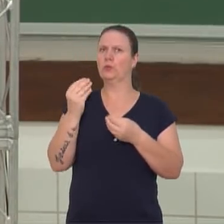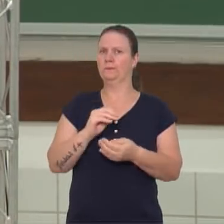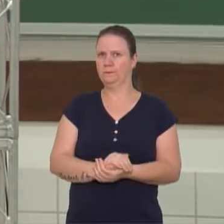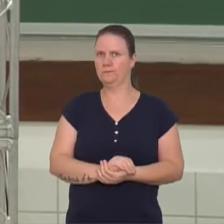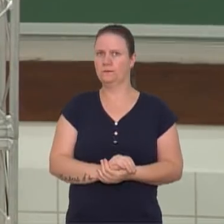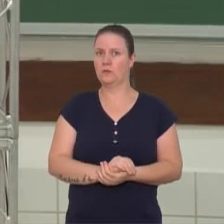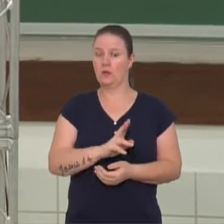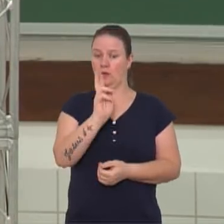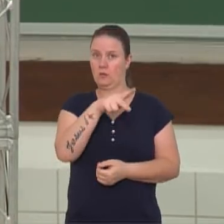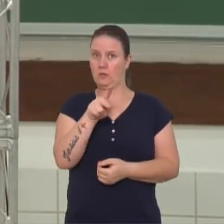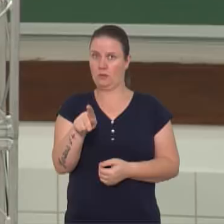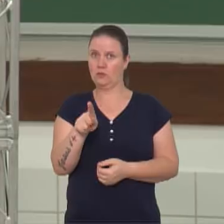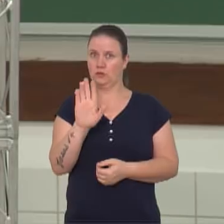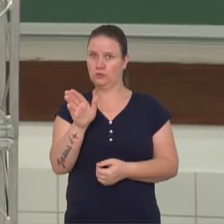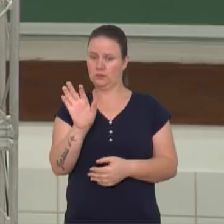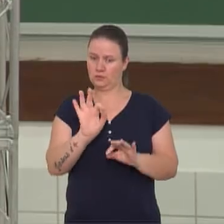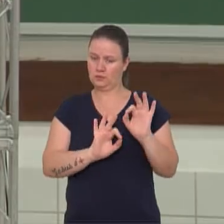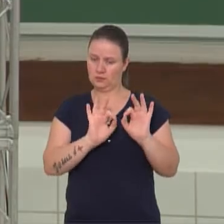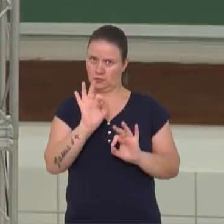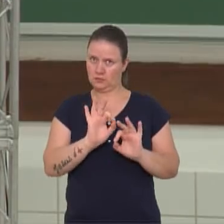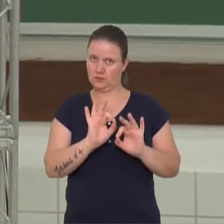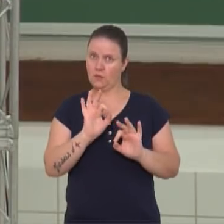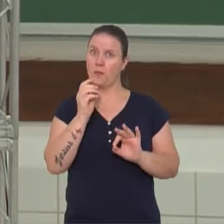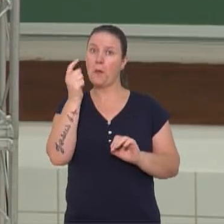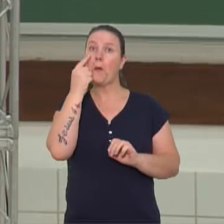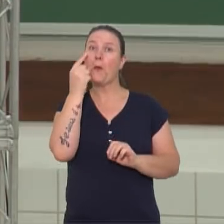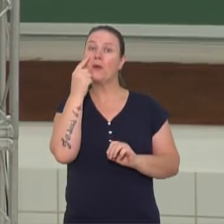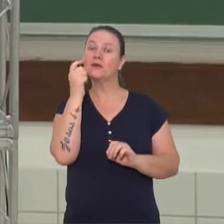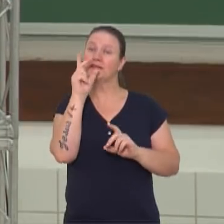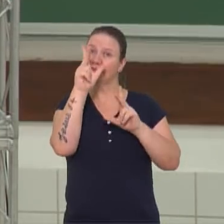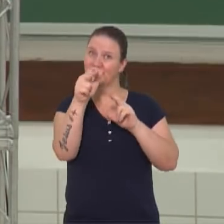A prof fez uma organização, vamos ver se é a mesma que vocês.